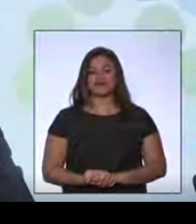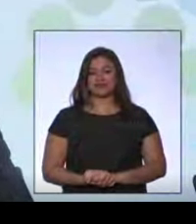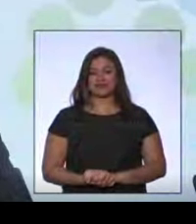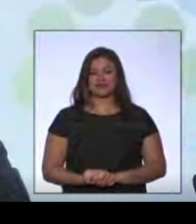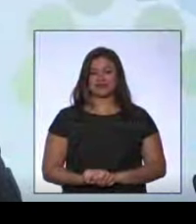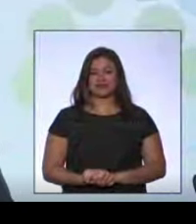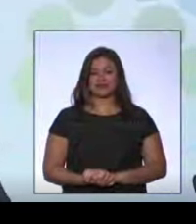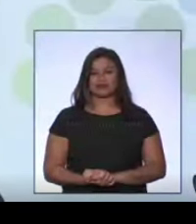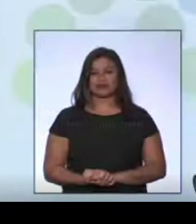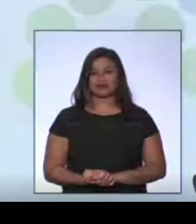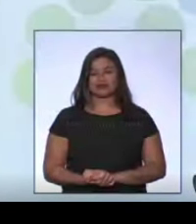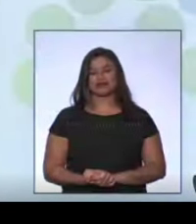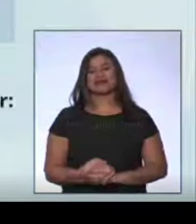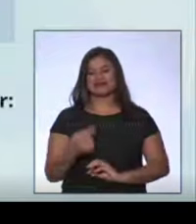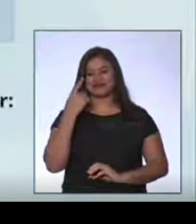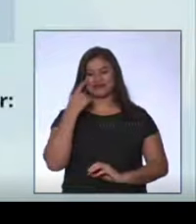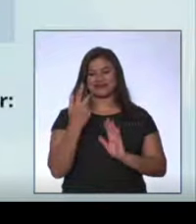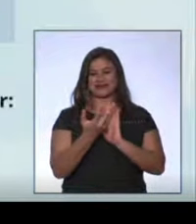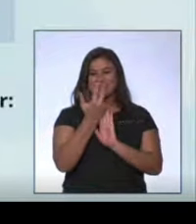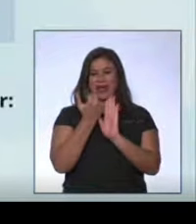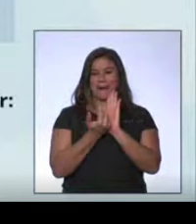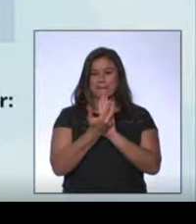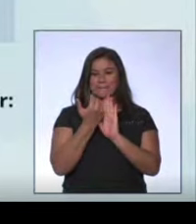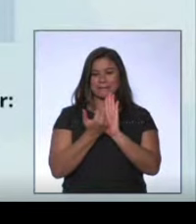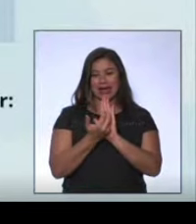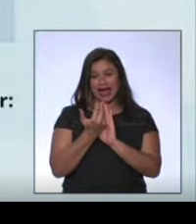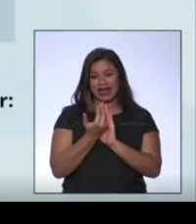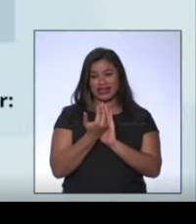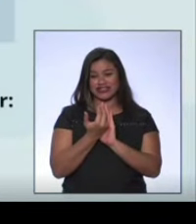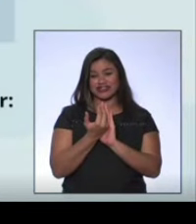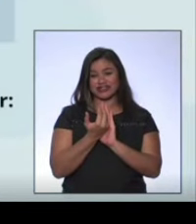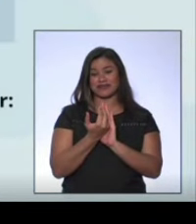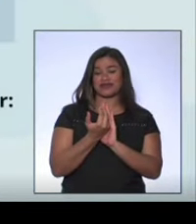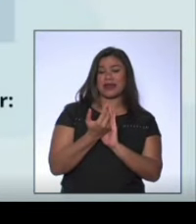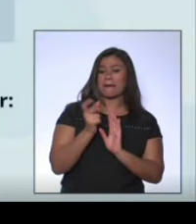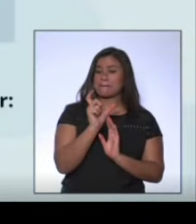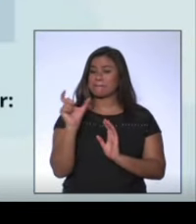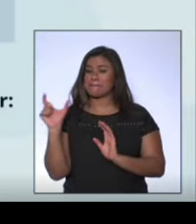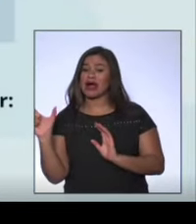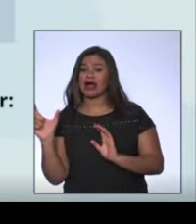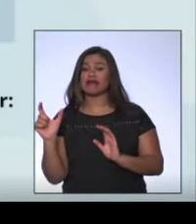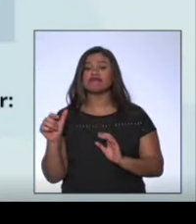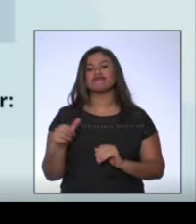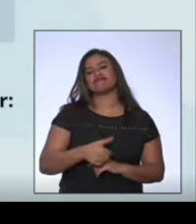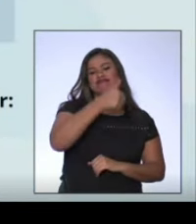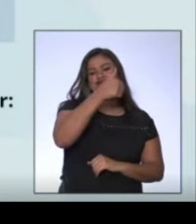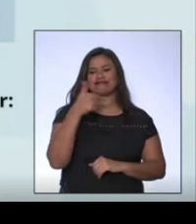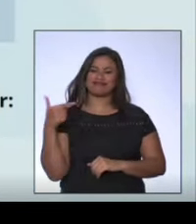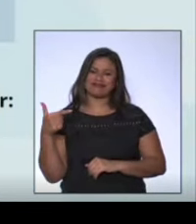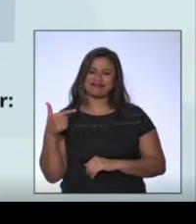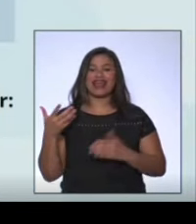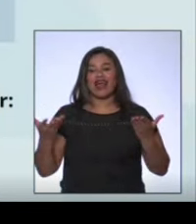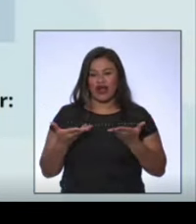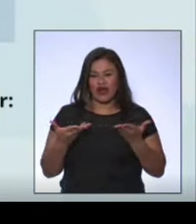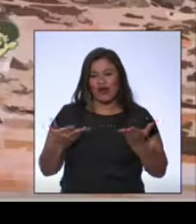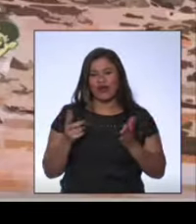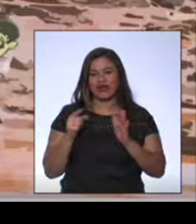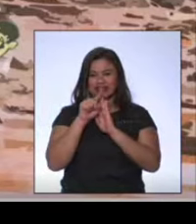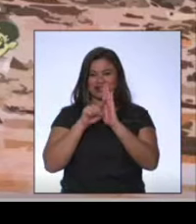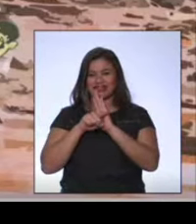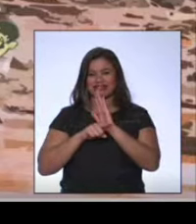Uma imagem vale mais do que mil palavras, já dizia Confúcio. Então, começaremos com a análise de uma imagem.